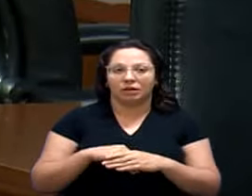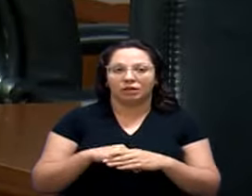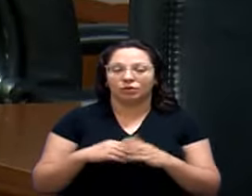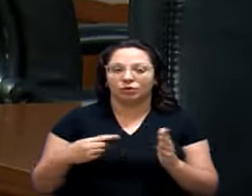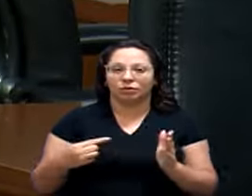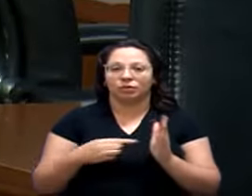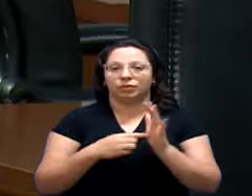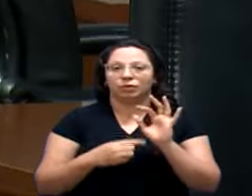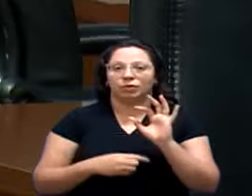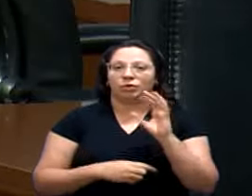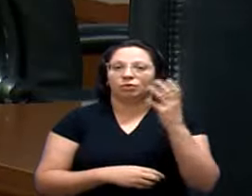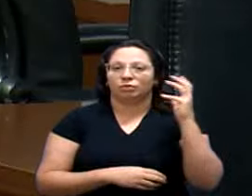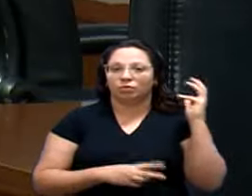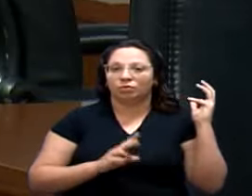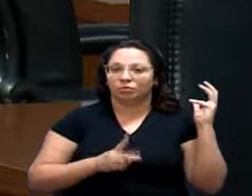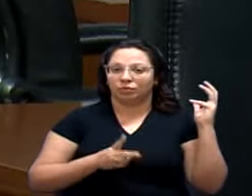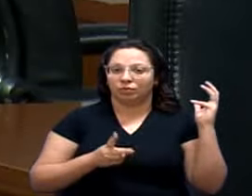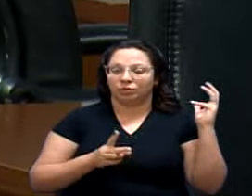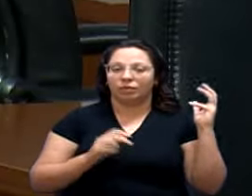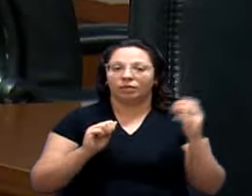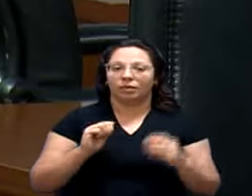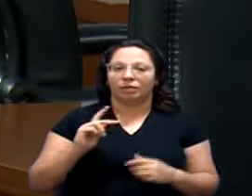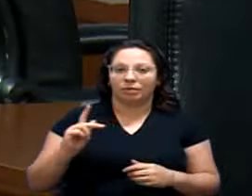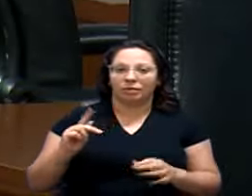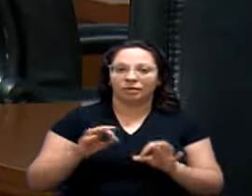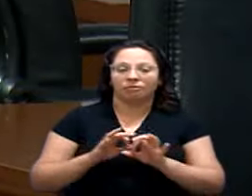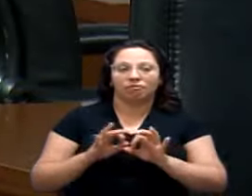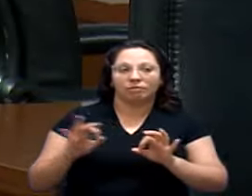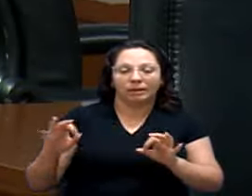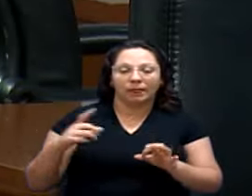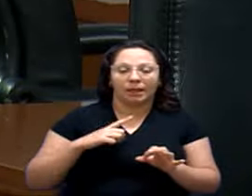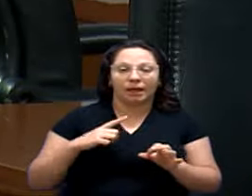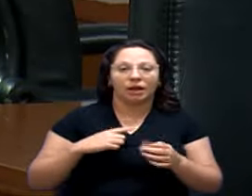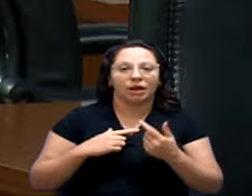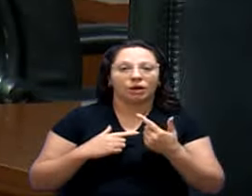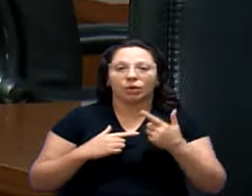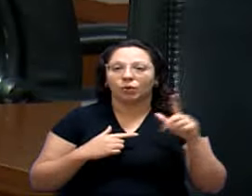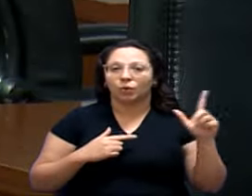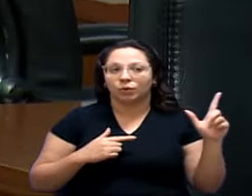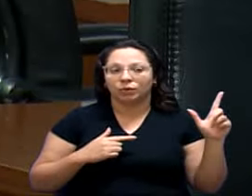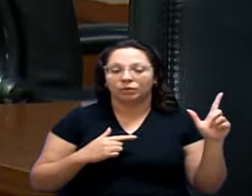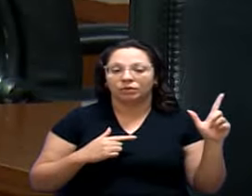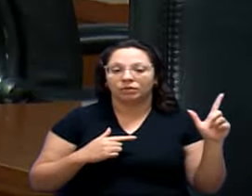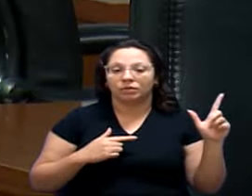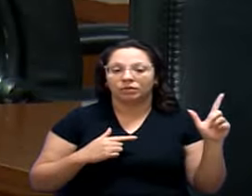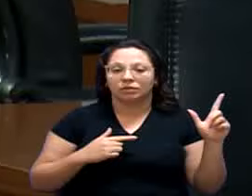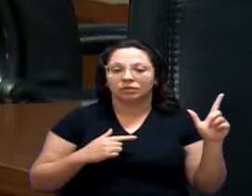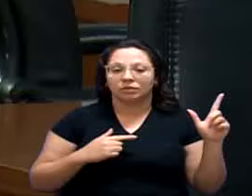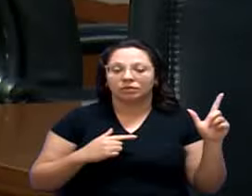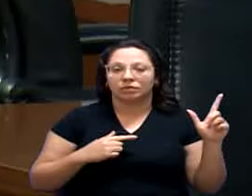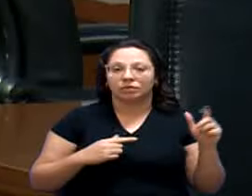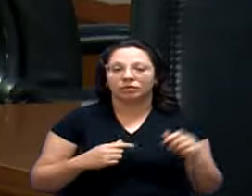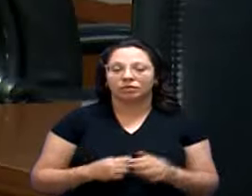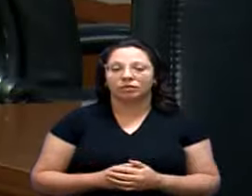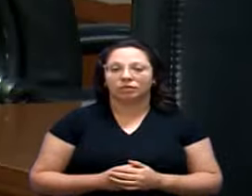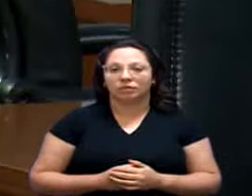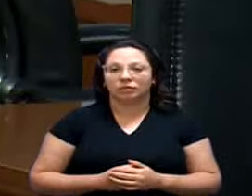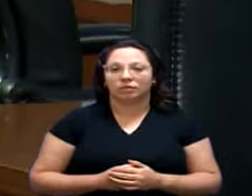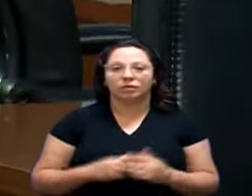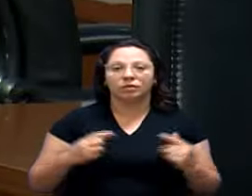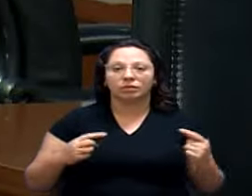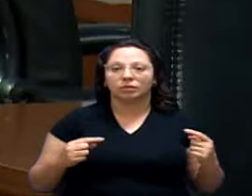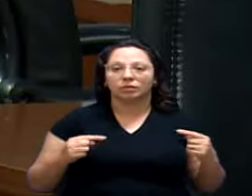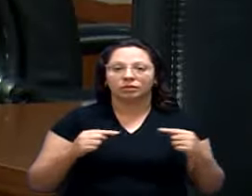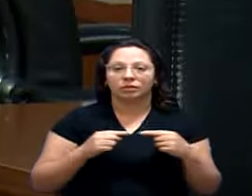junto com a appp expandida também vem outras eh eh outras diretivas com relação